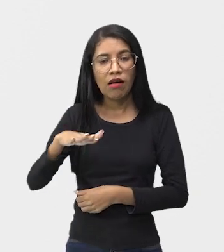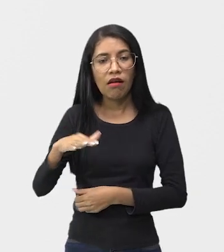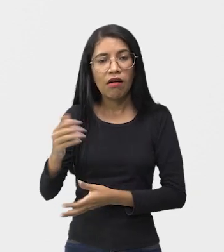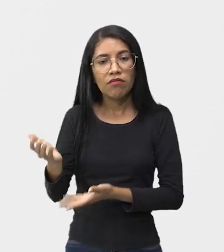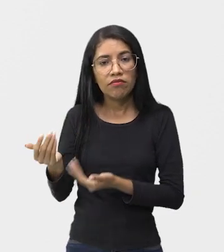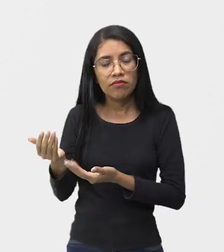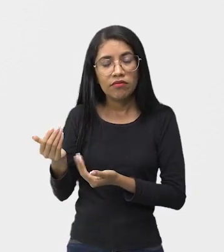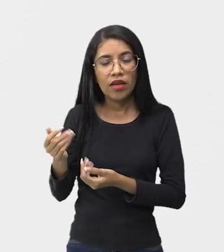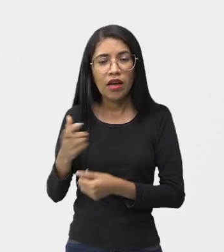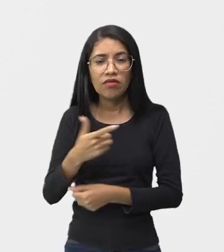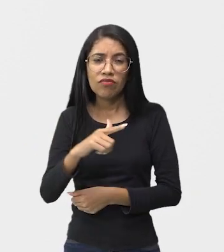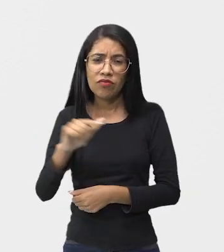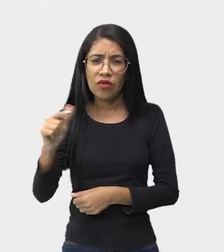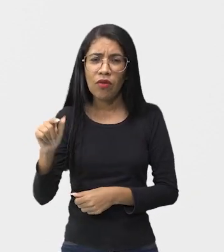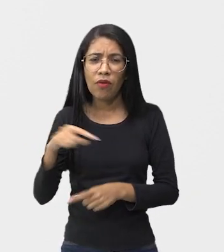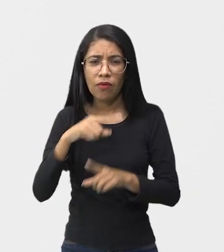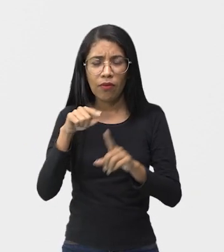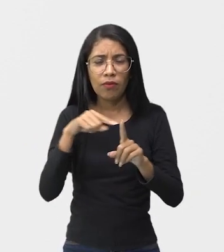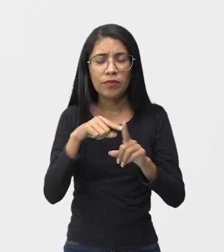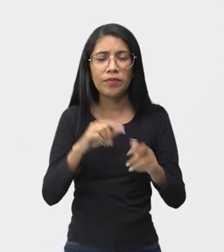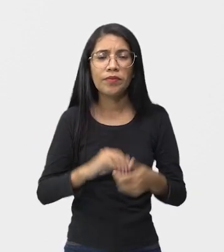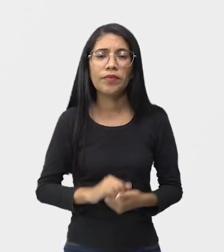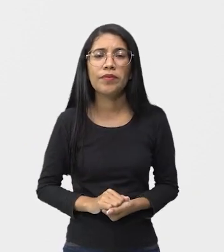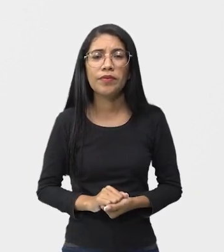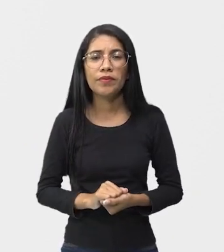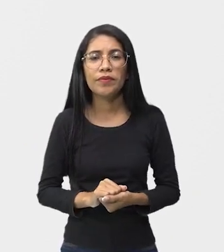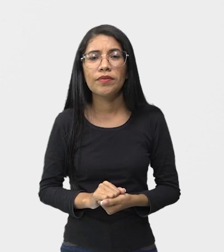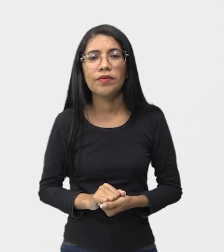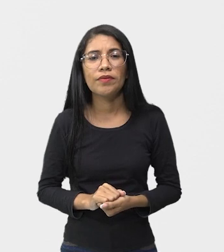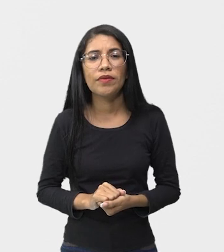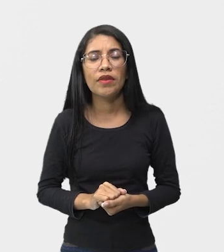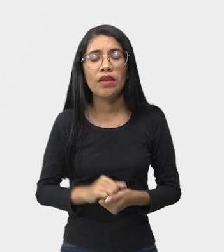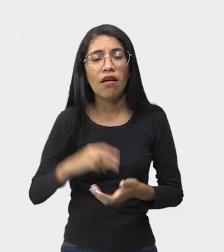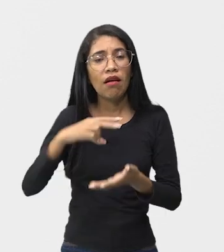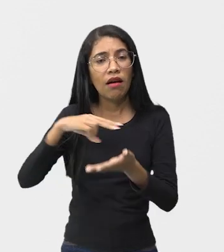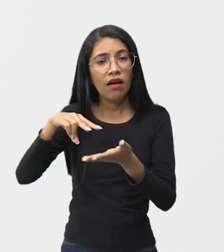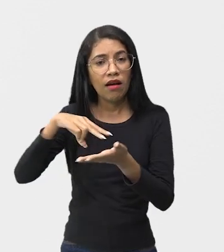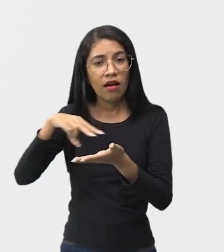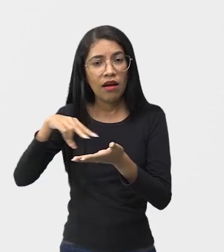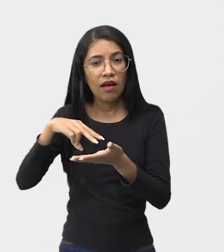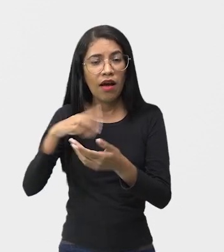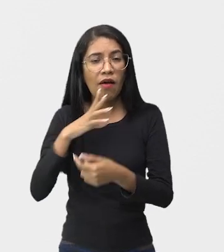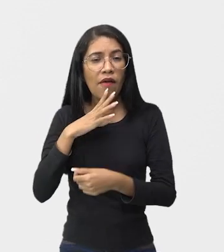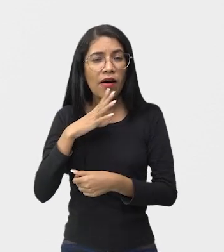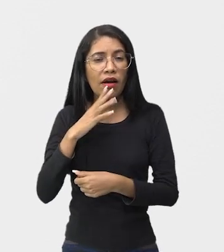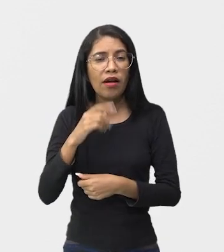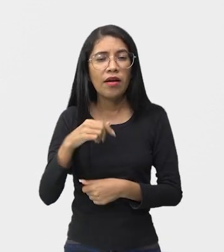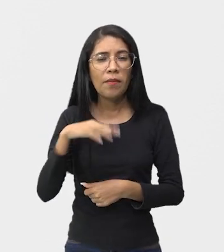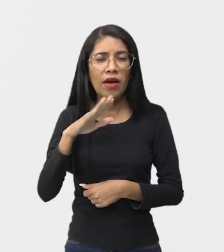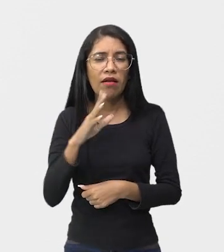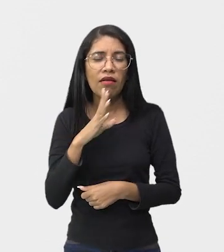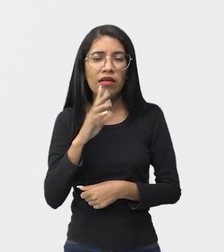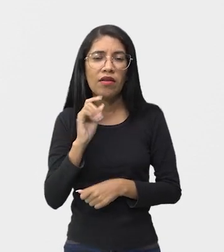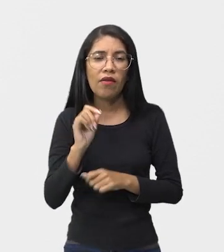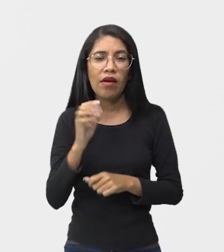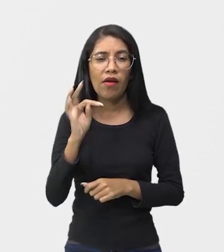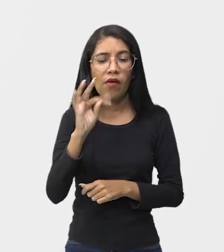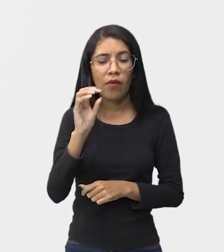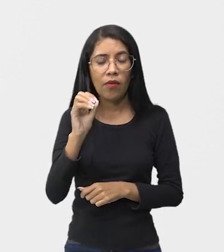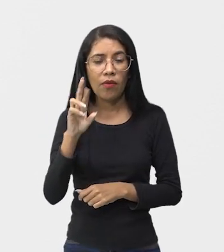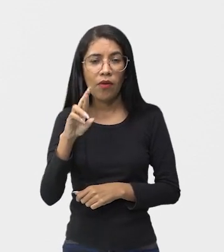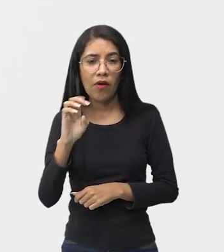dentre outros, tá? Continuando. As danças indígenas mais conhecidas são o toré, que